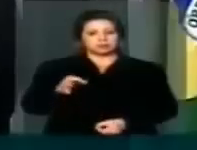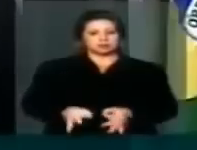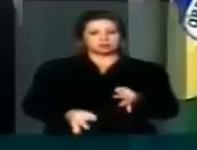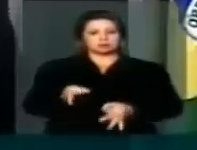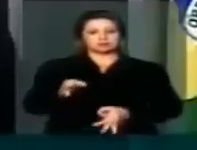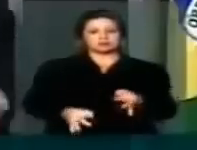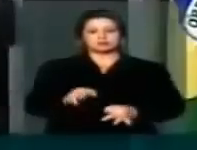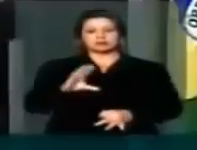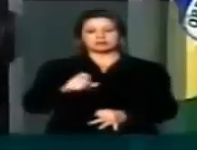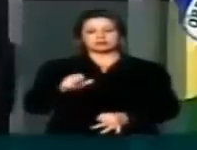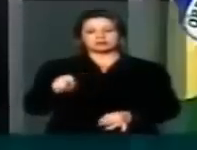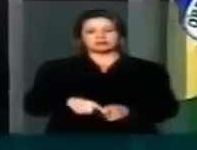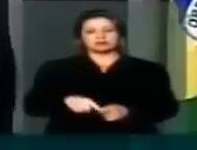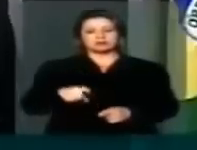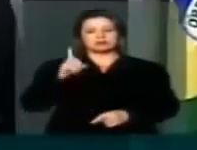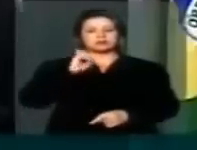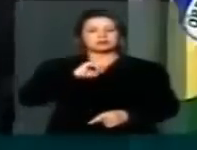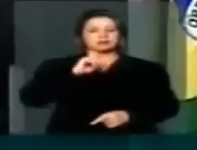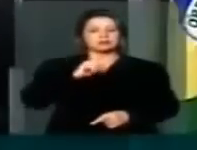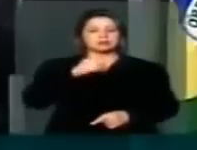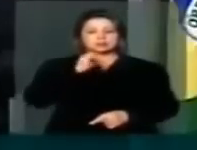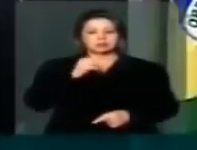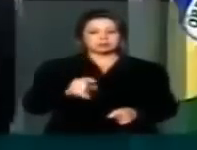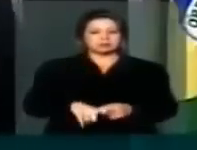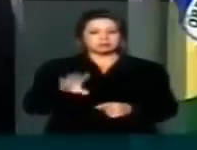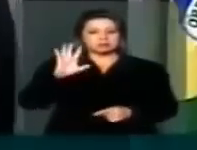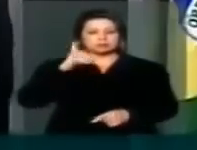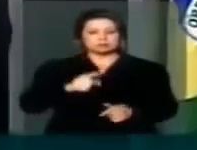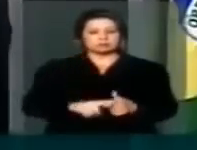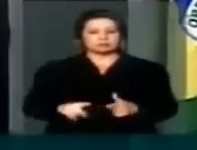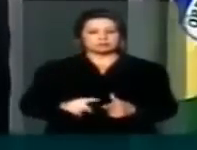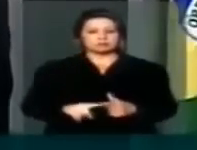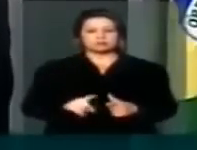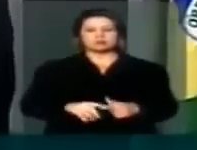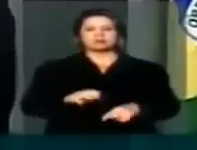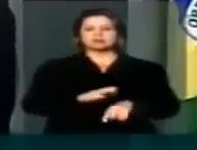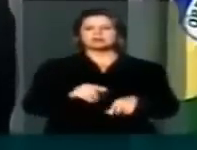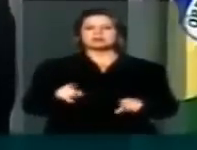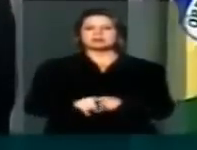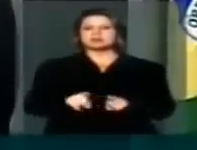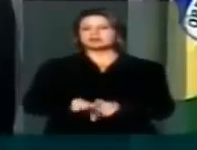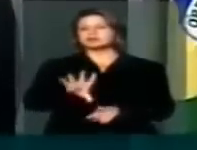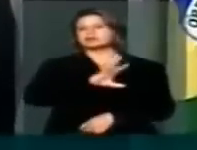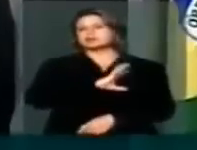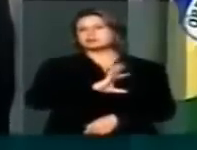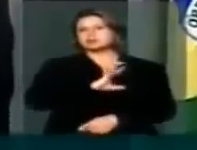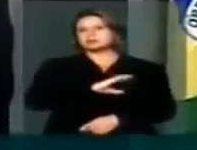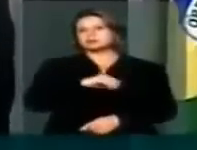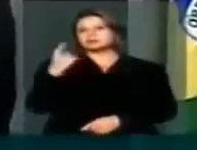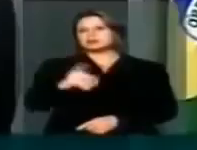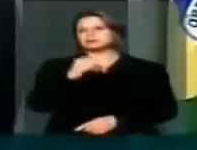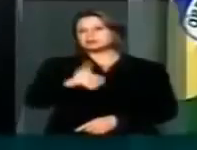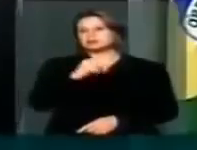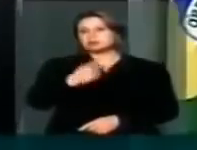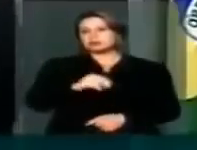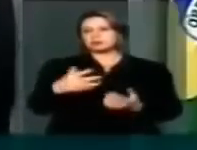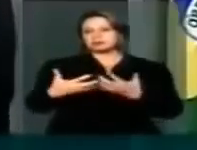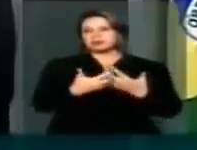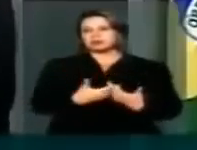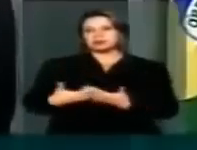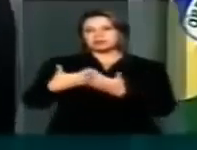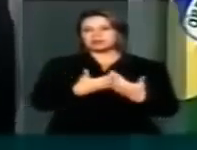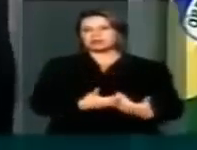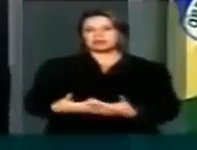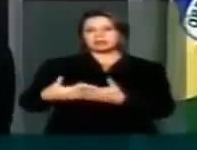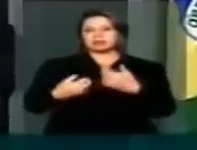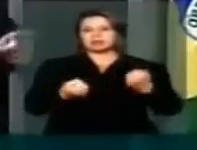justiça, da casa civil e de Minas e Energias, para dar solução, e não convocar a polícia para bater em caminhoneiro e tentar